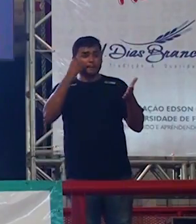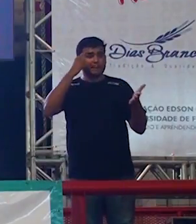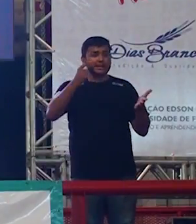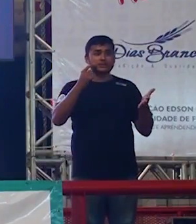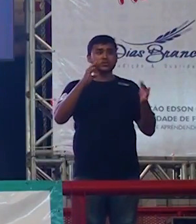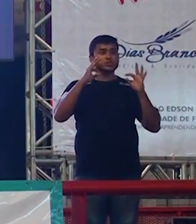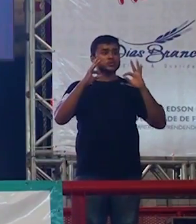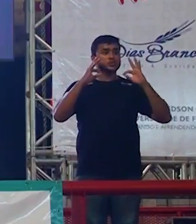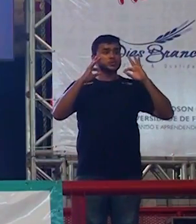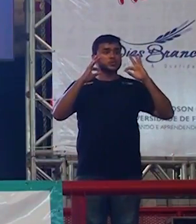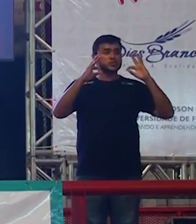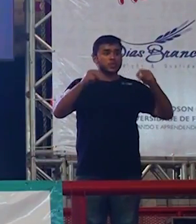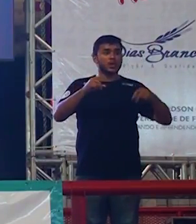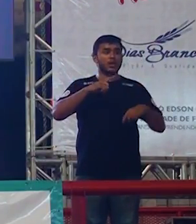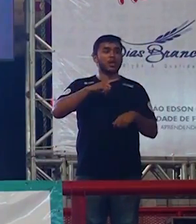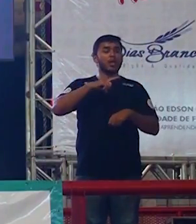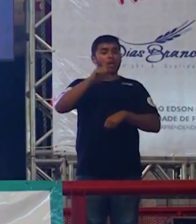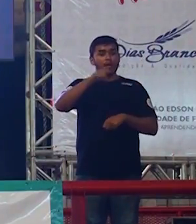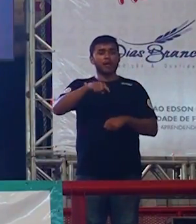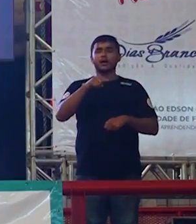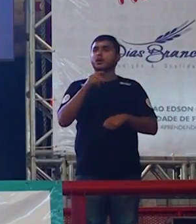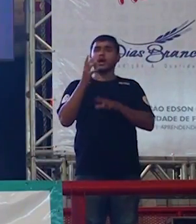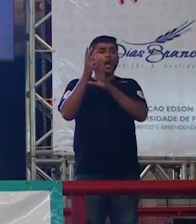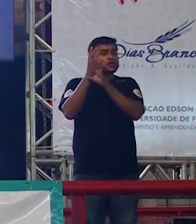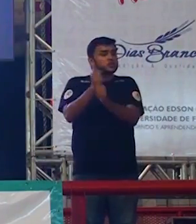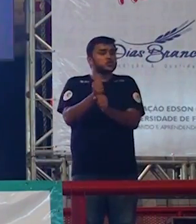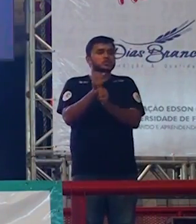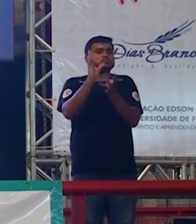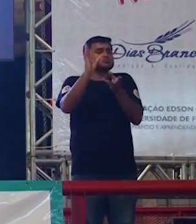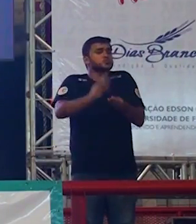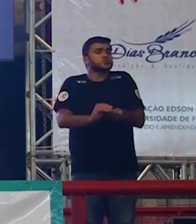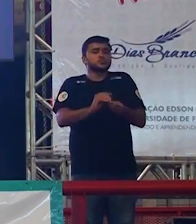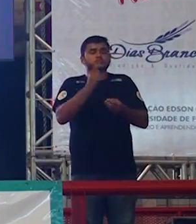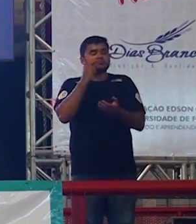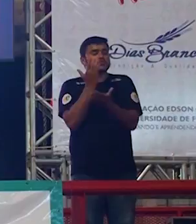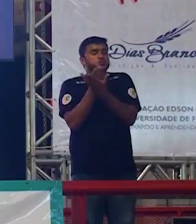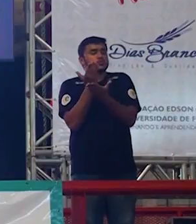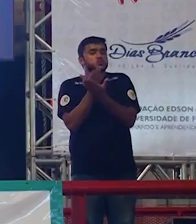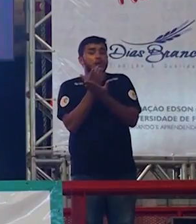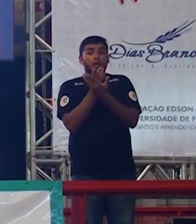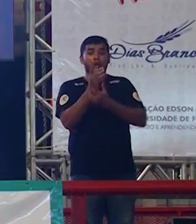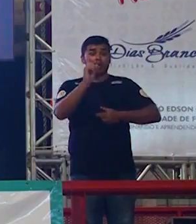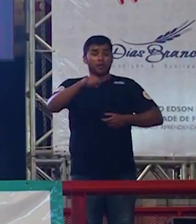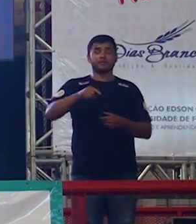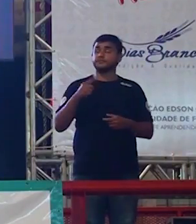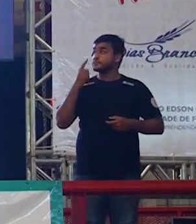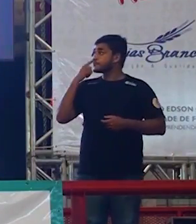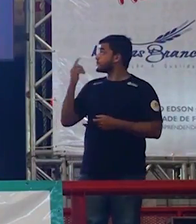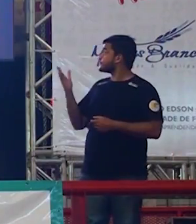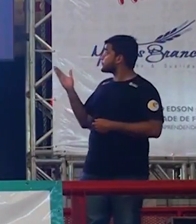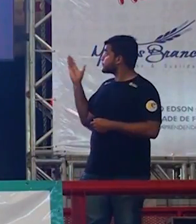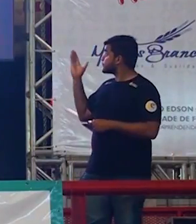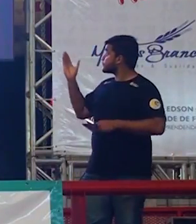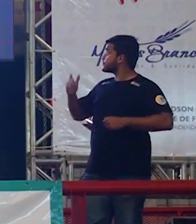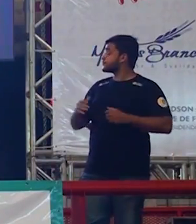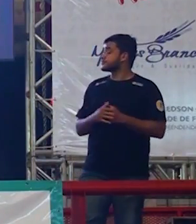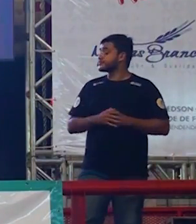matéria. Estudei 2 horas, dar uma descansada, tomar um banho, lanchou. Aí eu coloquei